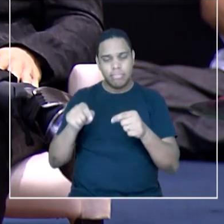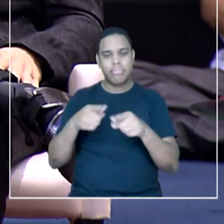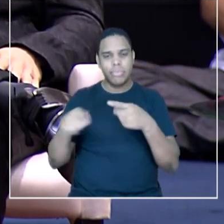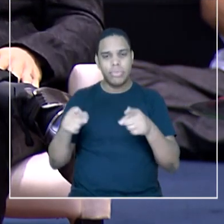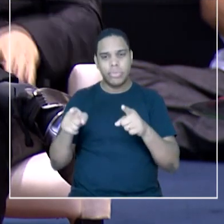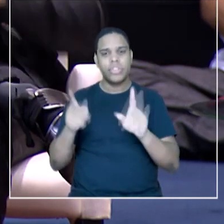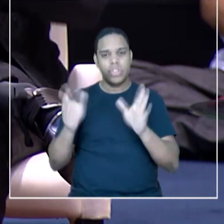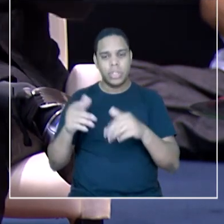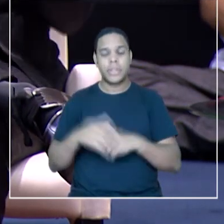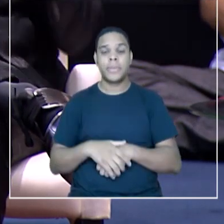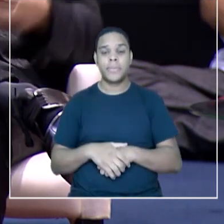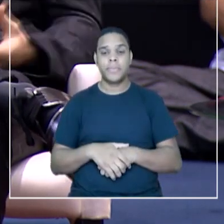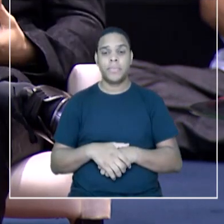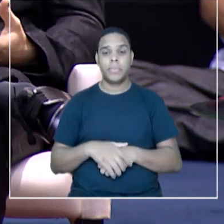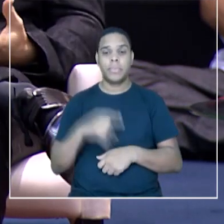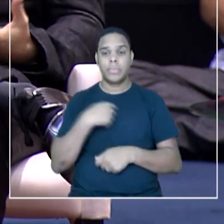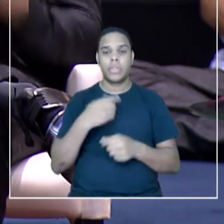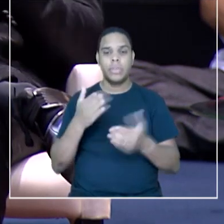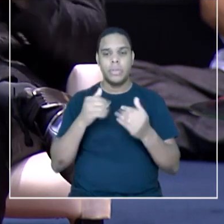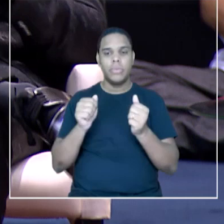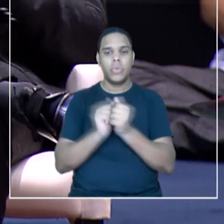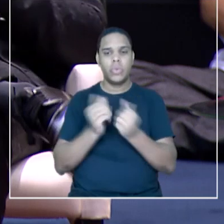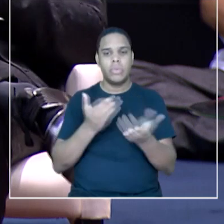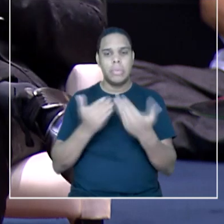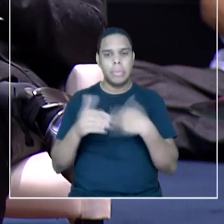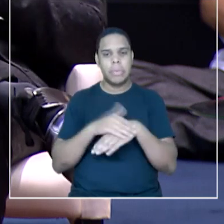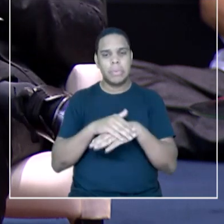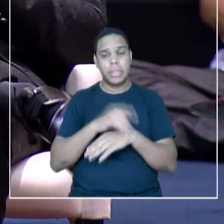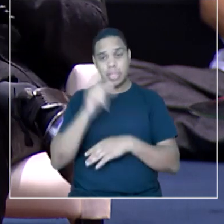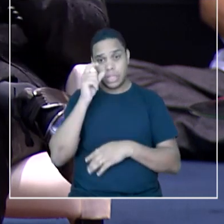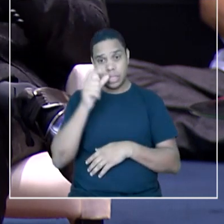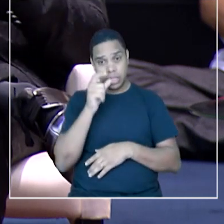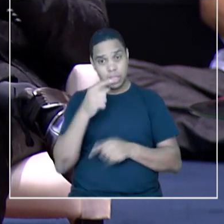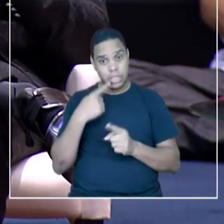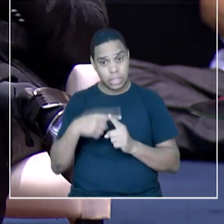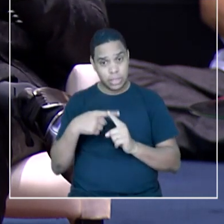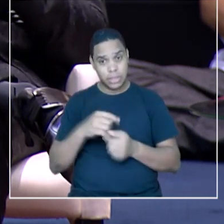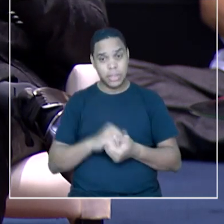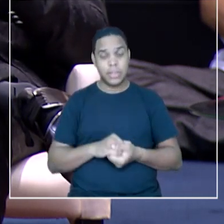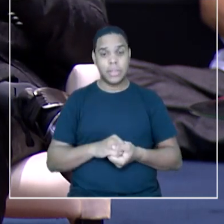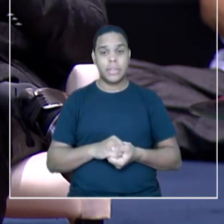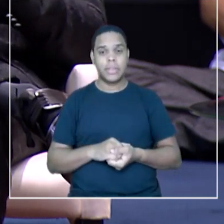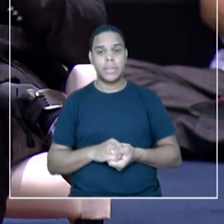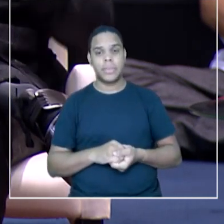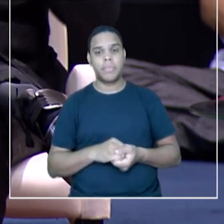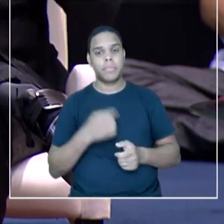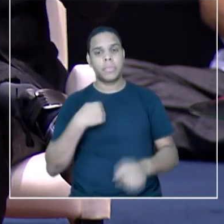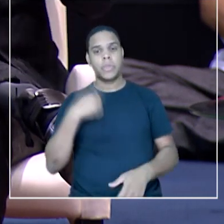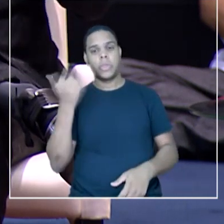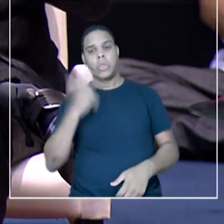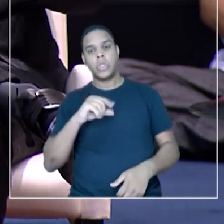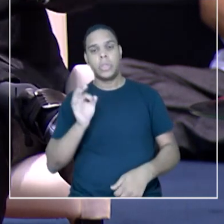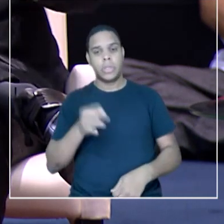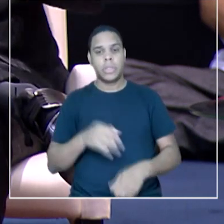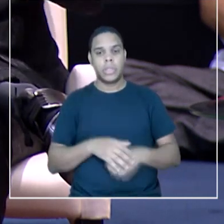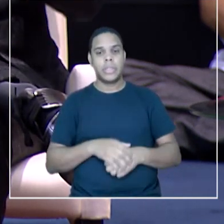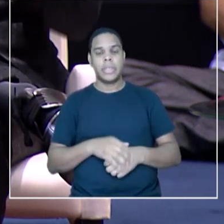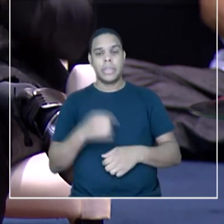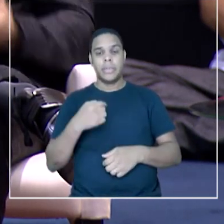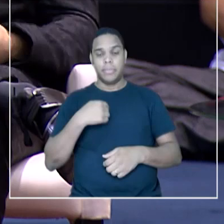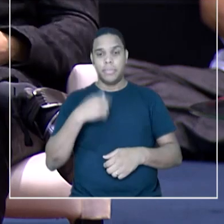tal, e a gente começou a desenvolver juntos. E é interessante porque, realmente, eu consegui, de alguma forma,